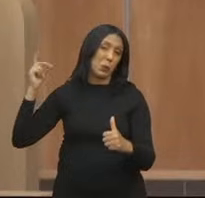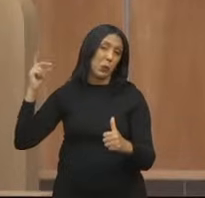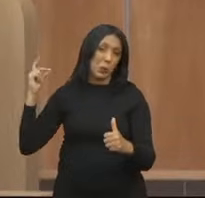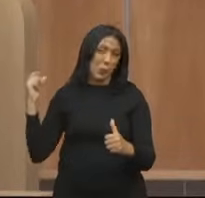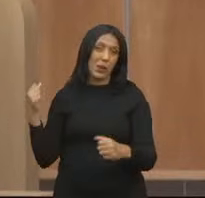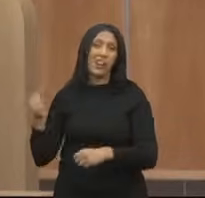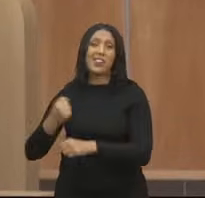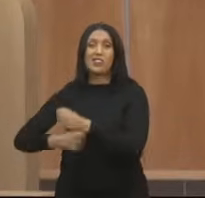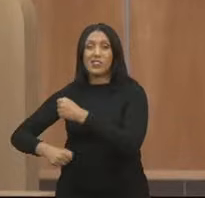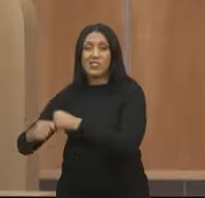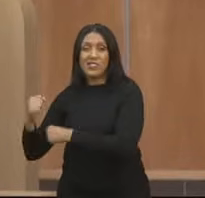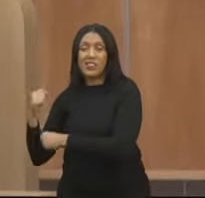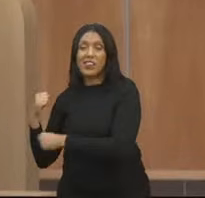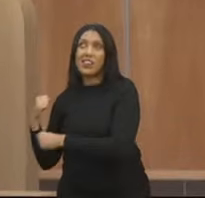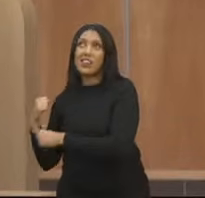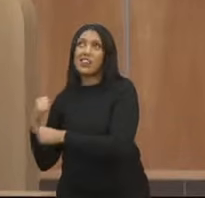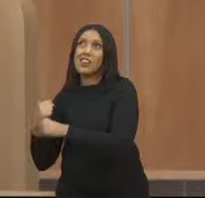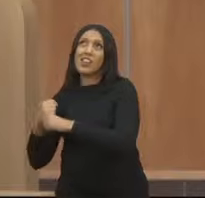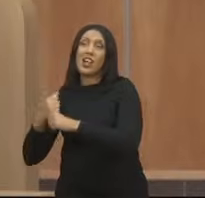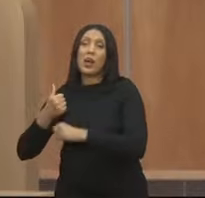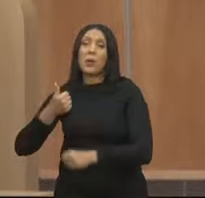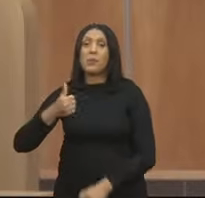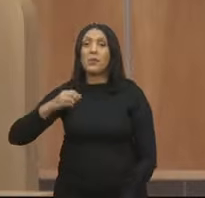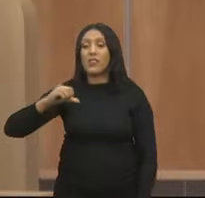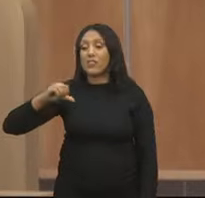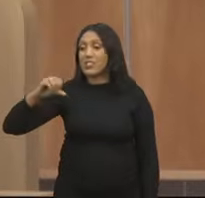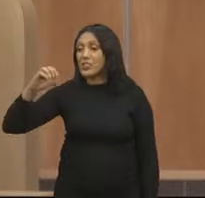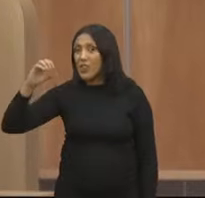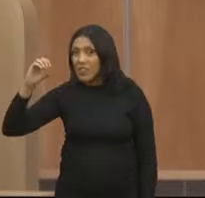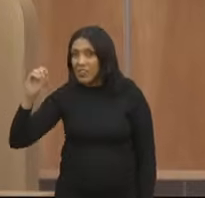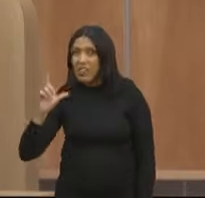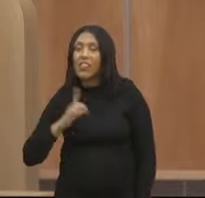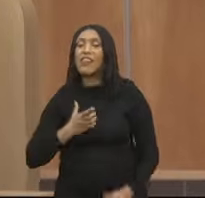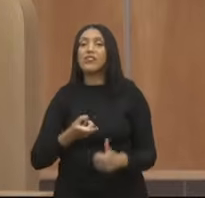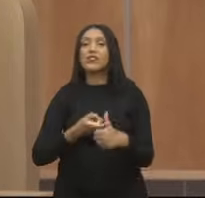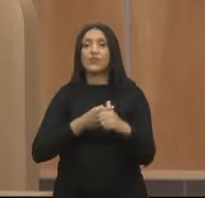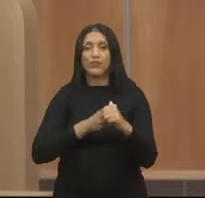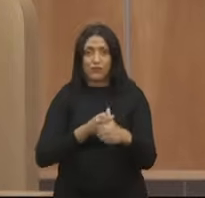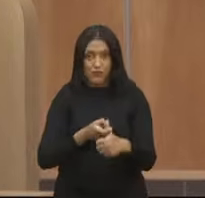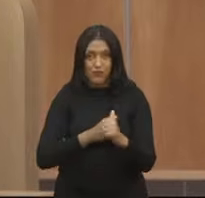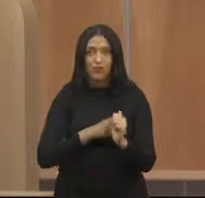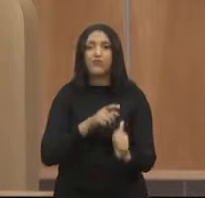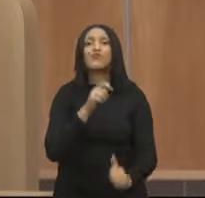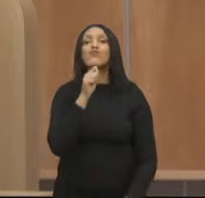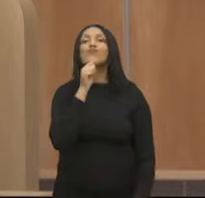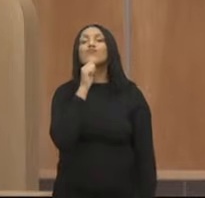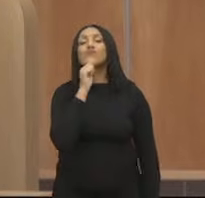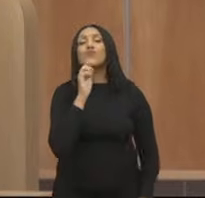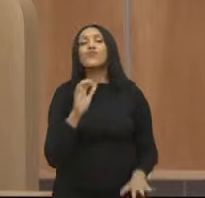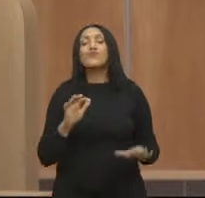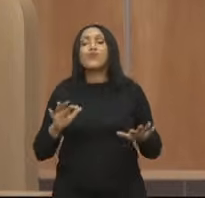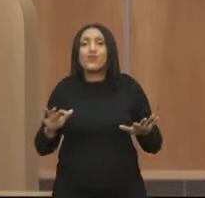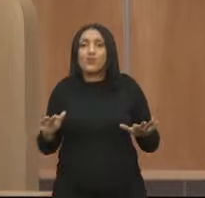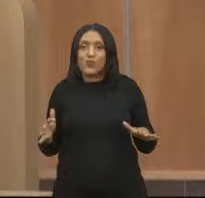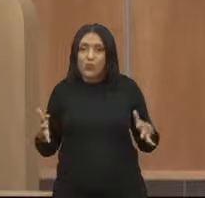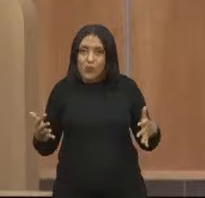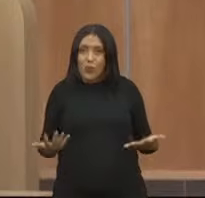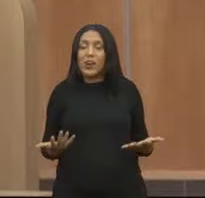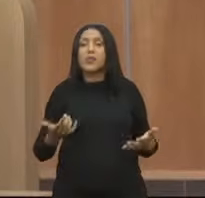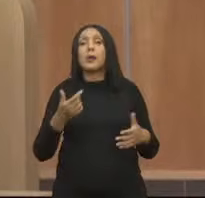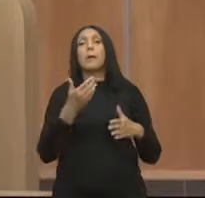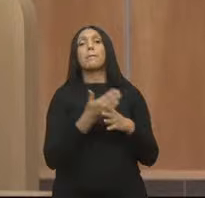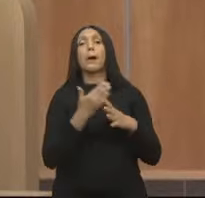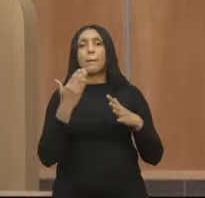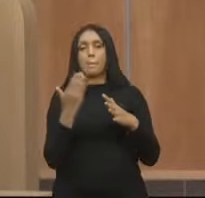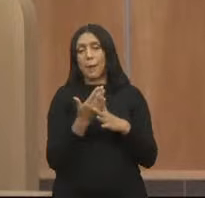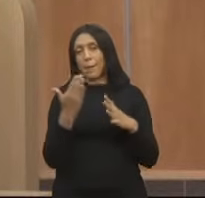da década de 90, para vocês terem uma ideia. E com esse reparcelamento que foi autorizado